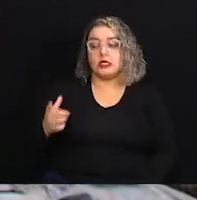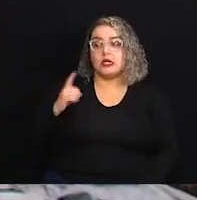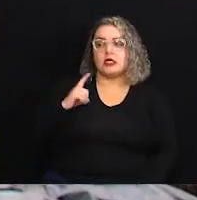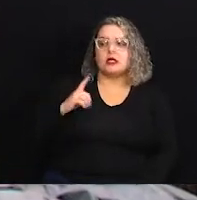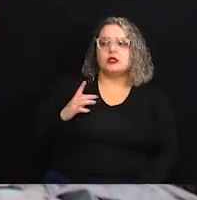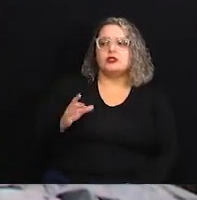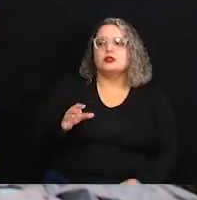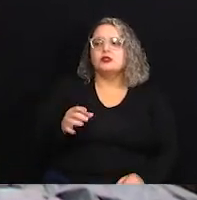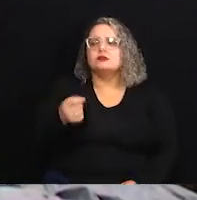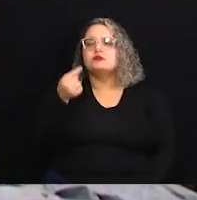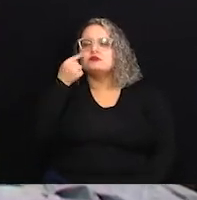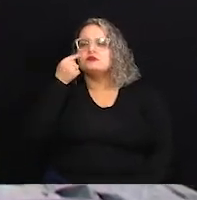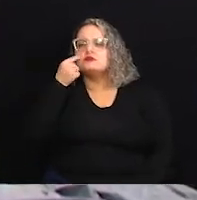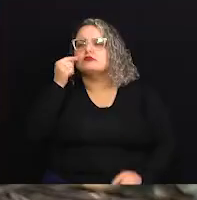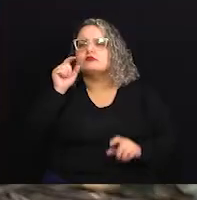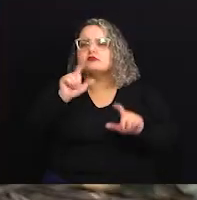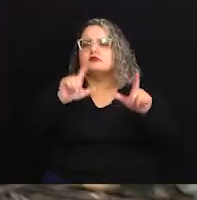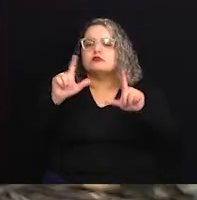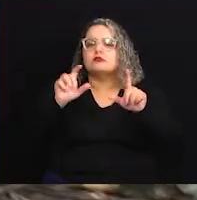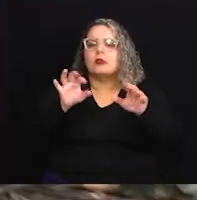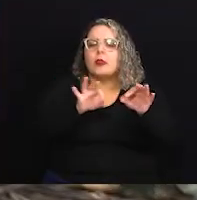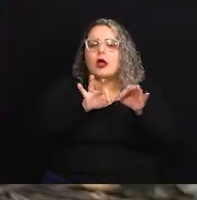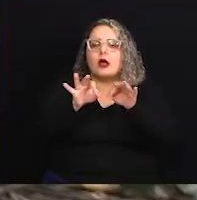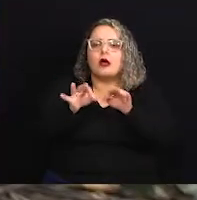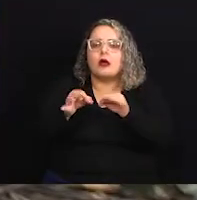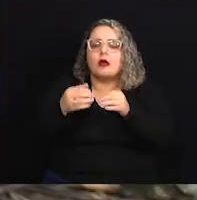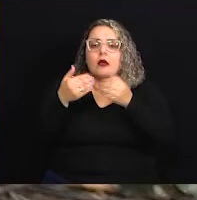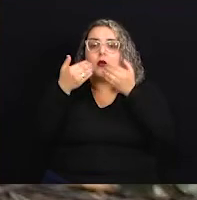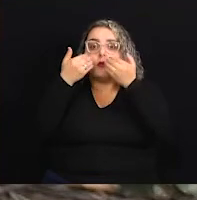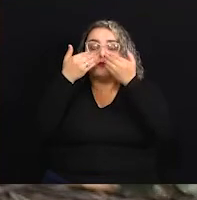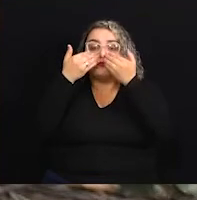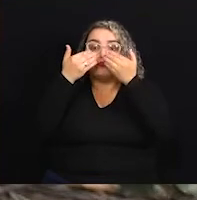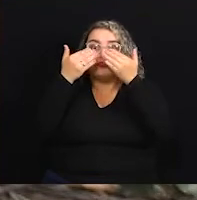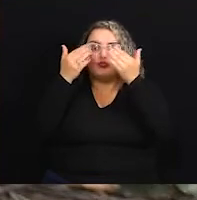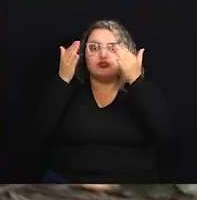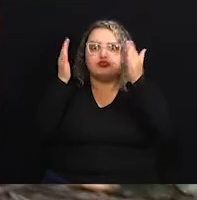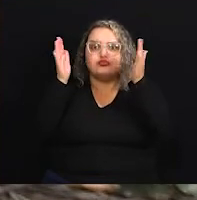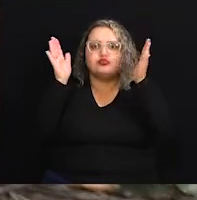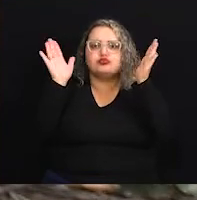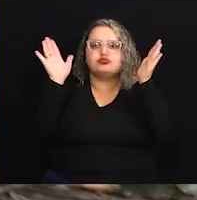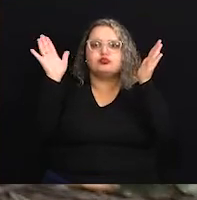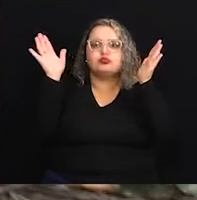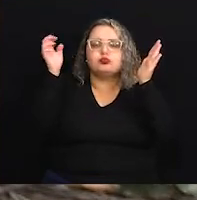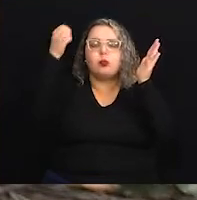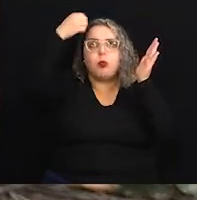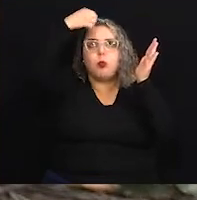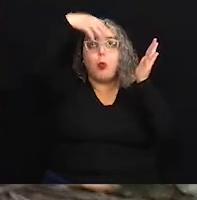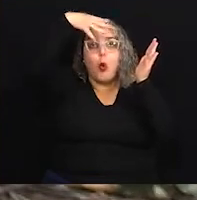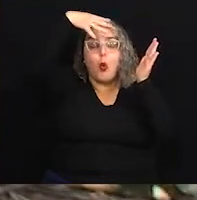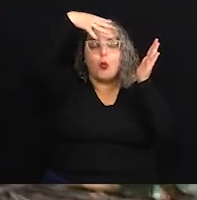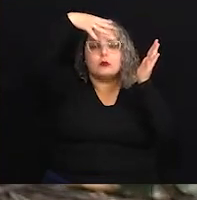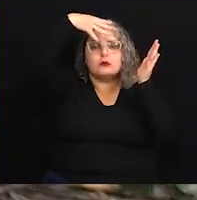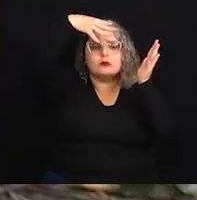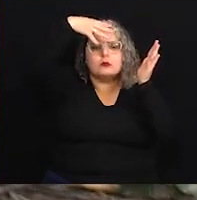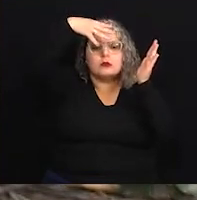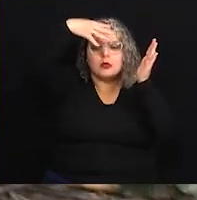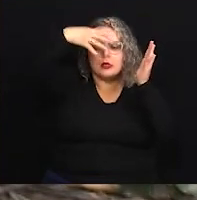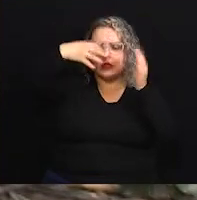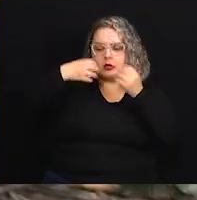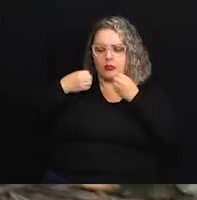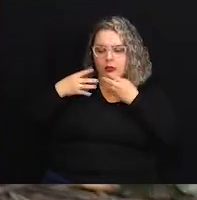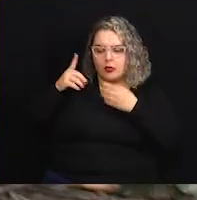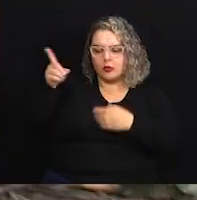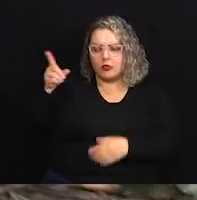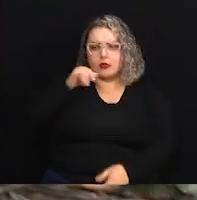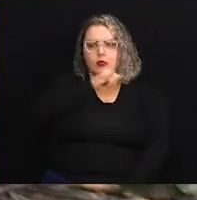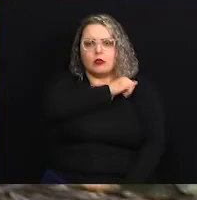E assistindo aquele programa, como se abrisse uma luz assim na minha cabeça. Poxa, se está dando certo no Rio de